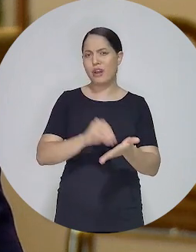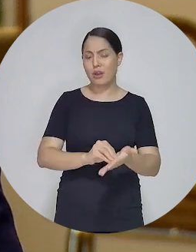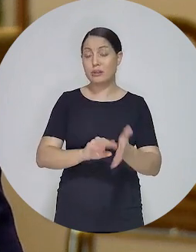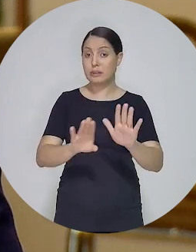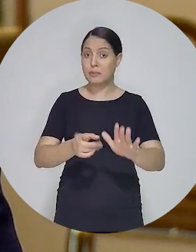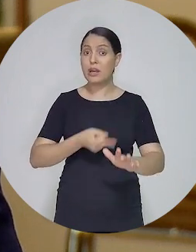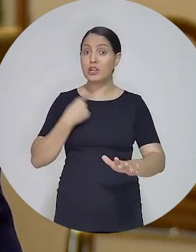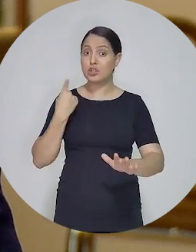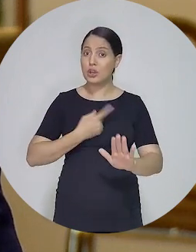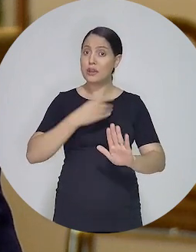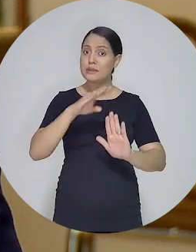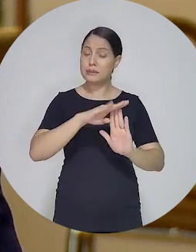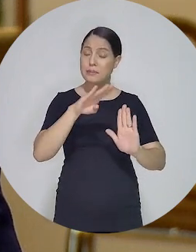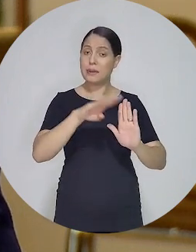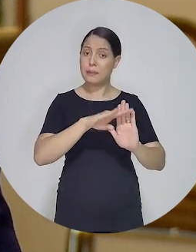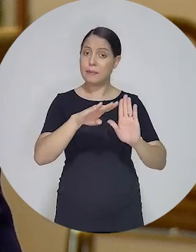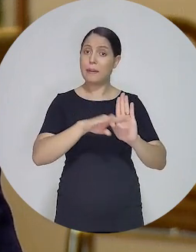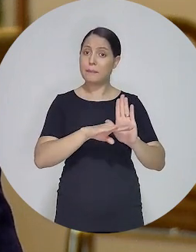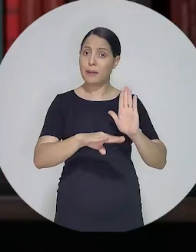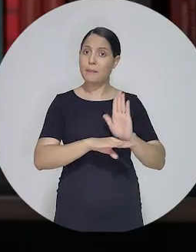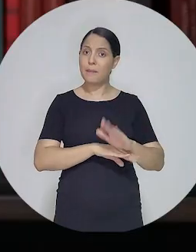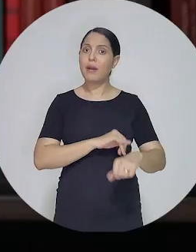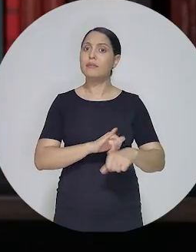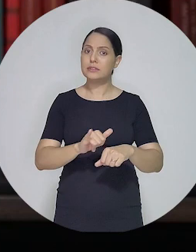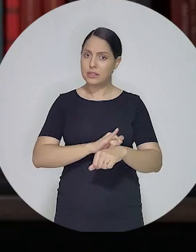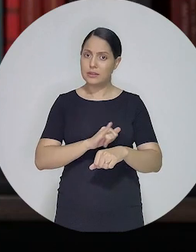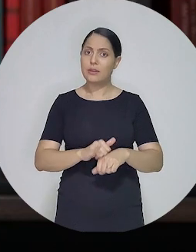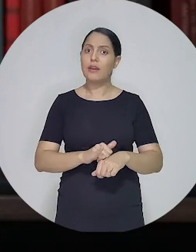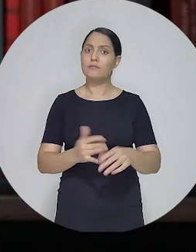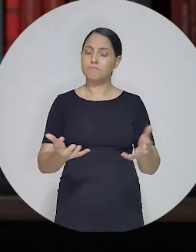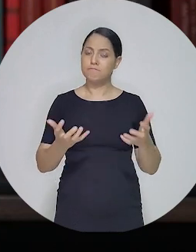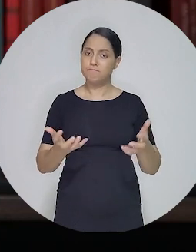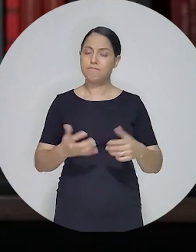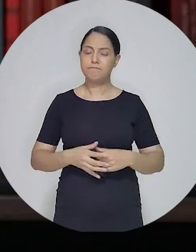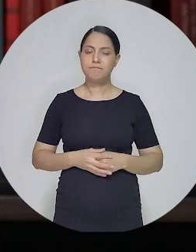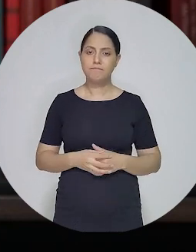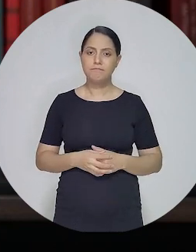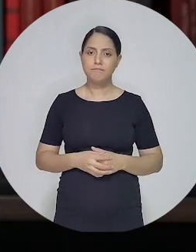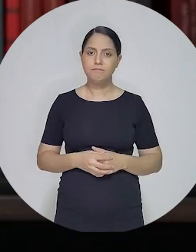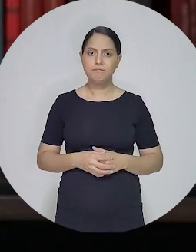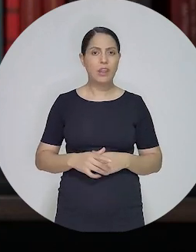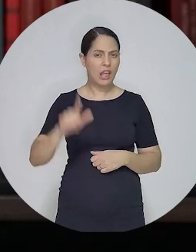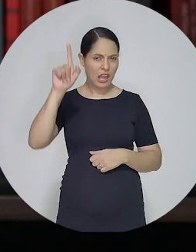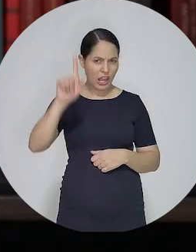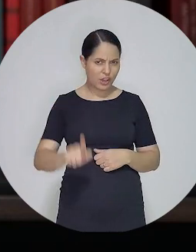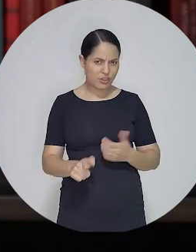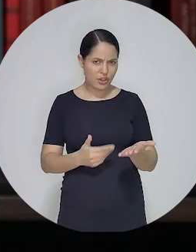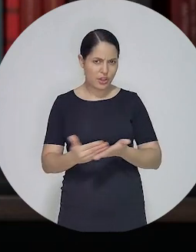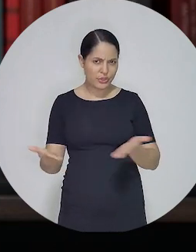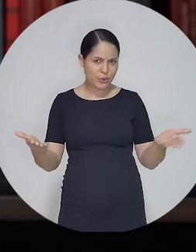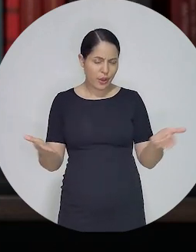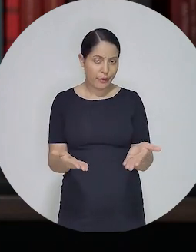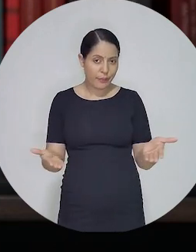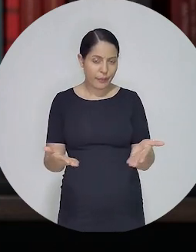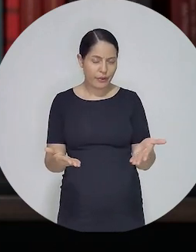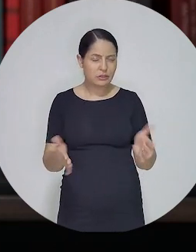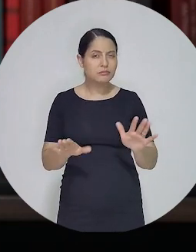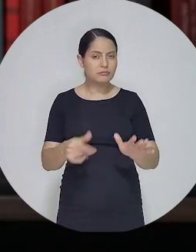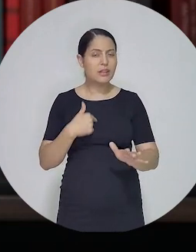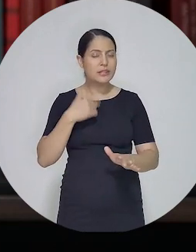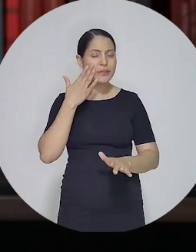conversar e estamos em busca de agendas. A gestão começou agora. Eu vejo que o Beto tem